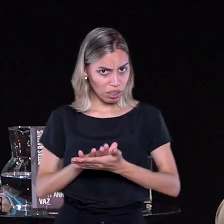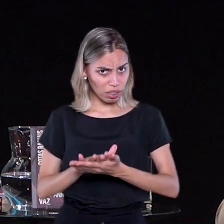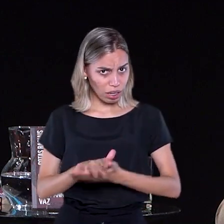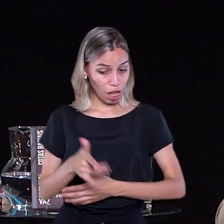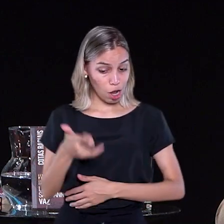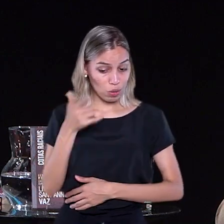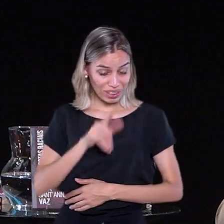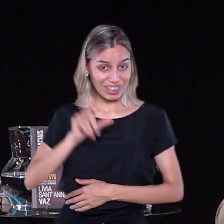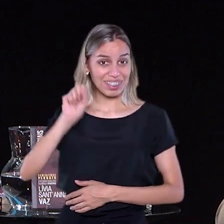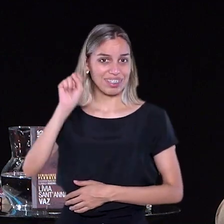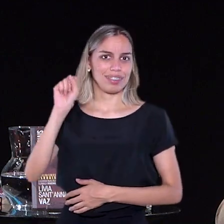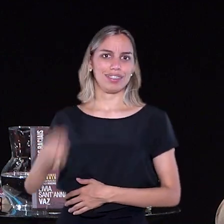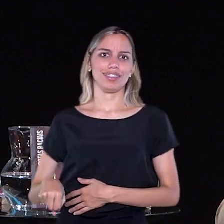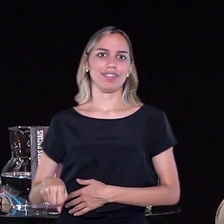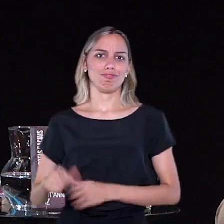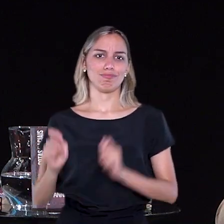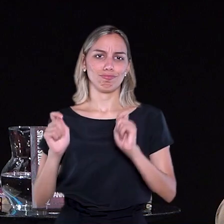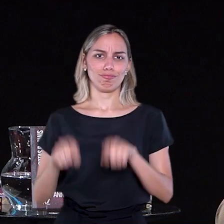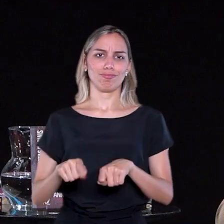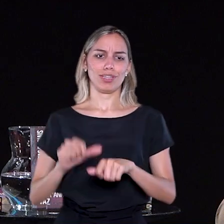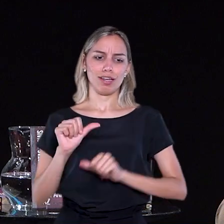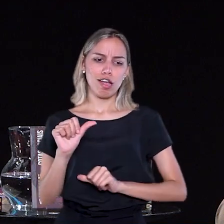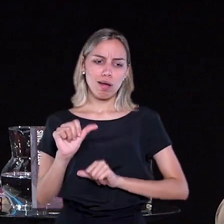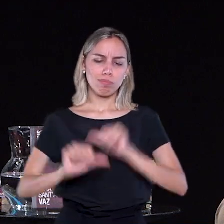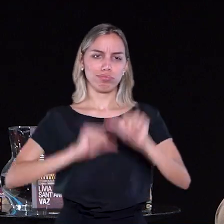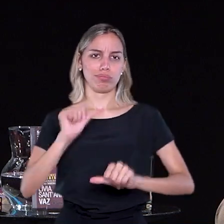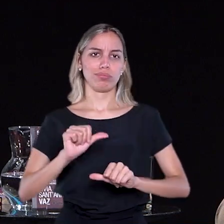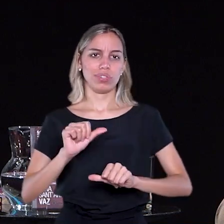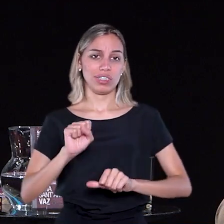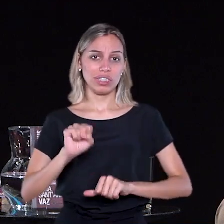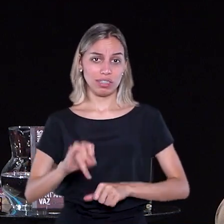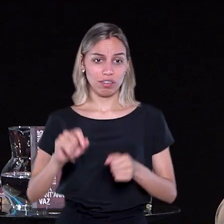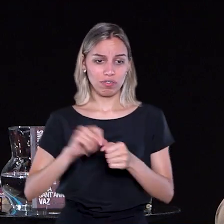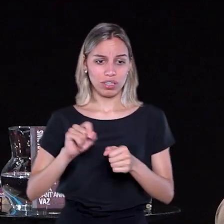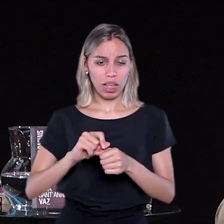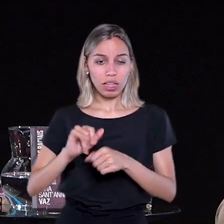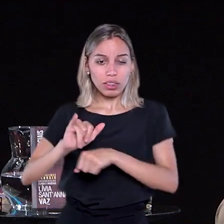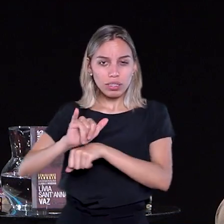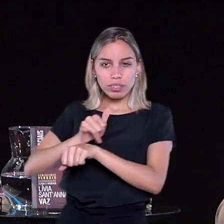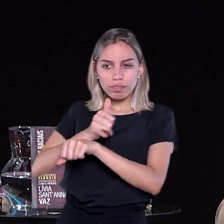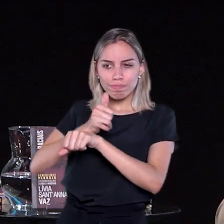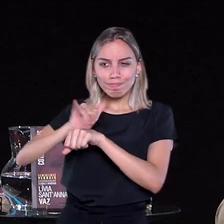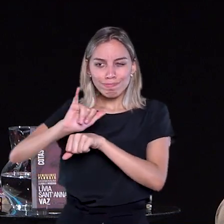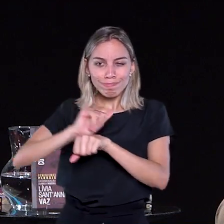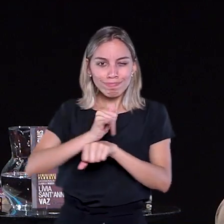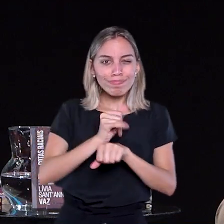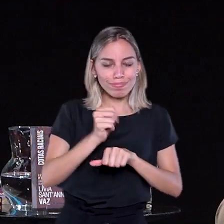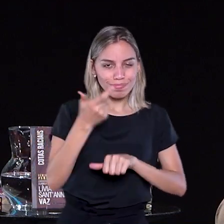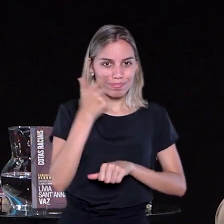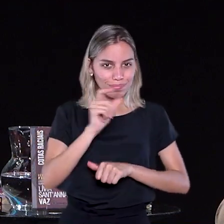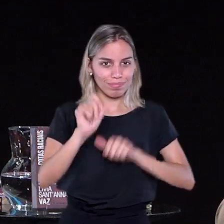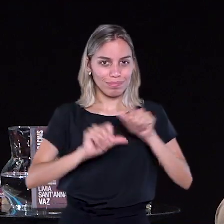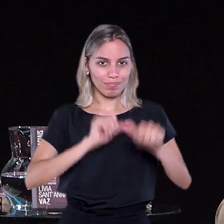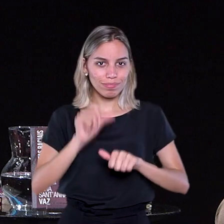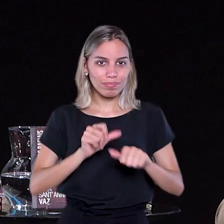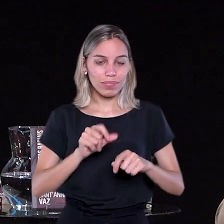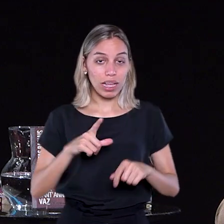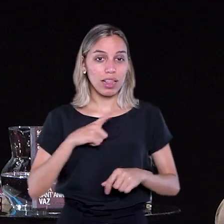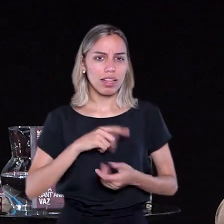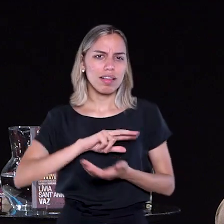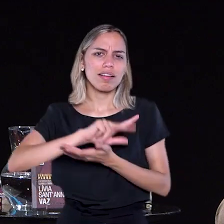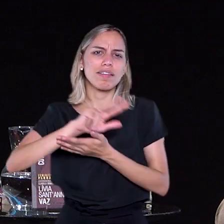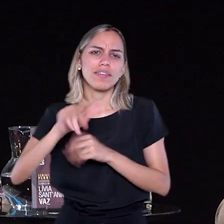micropolítica consegue realmente afetar a macropolítica. Porque, na minha aula passada, meu professor de redação, ele falou, por